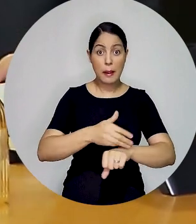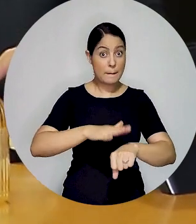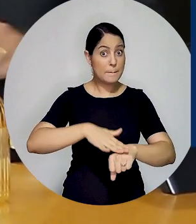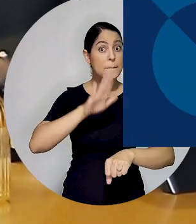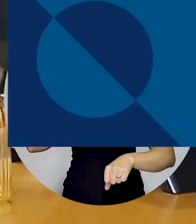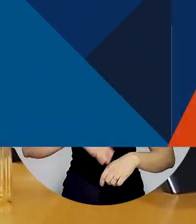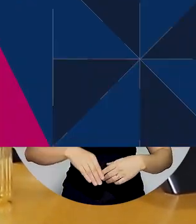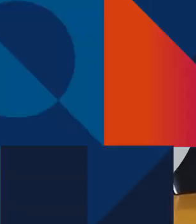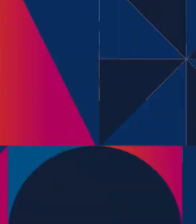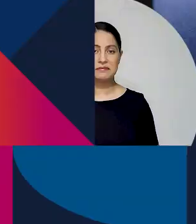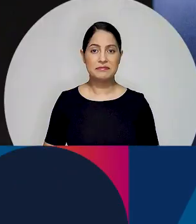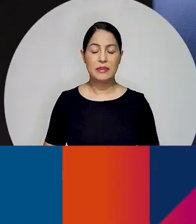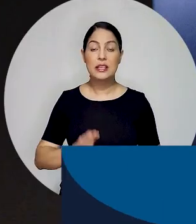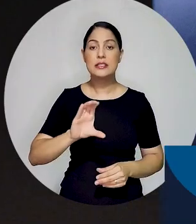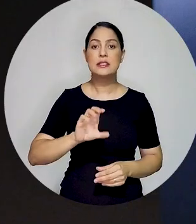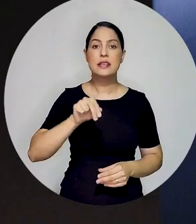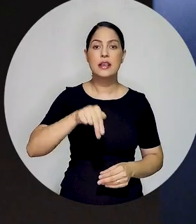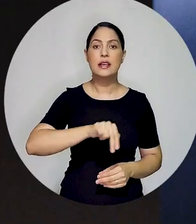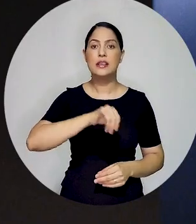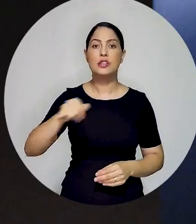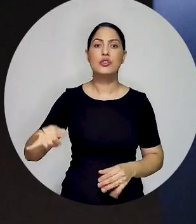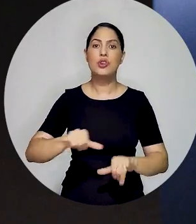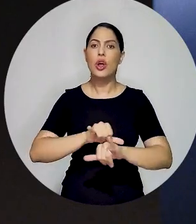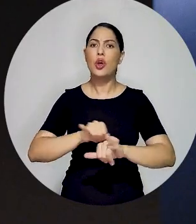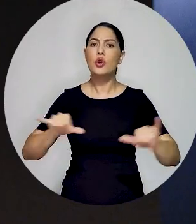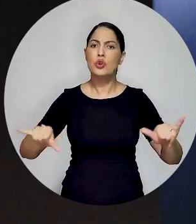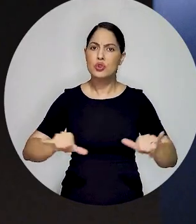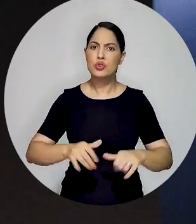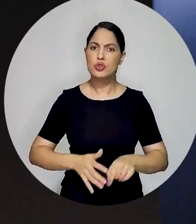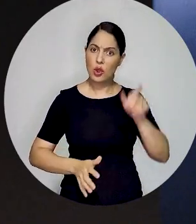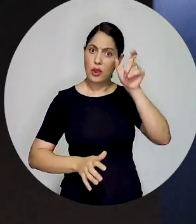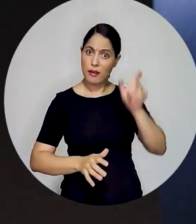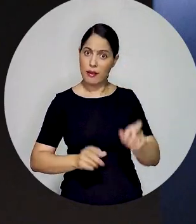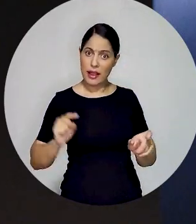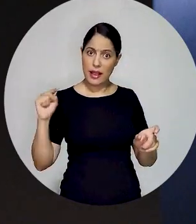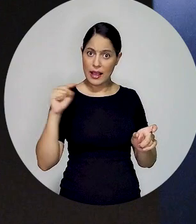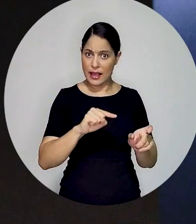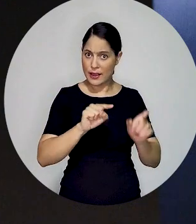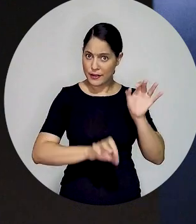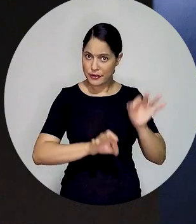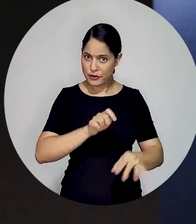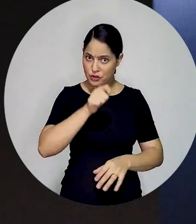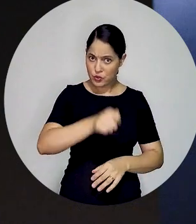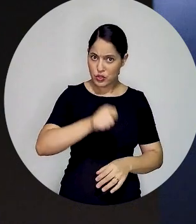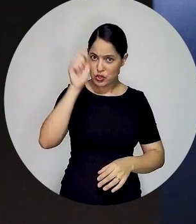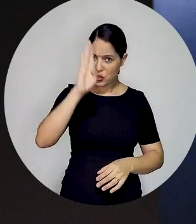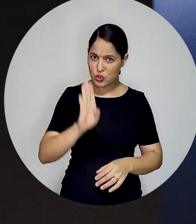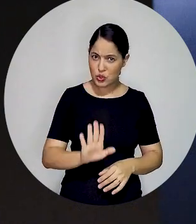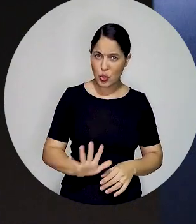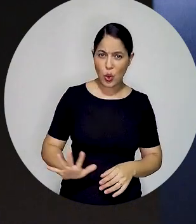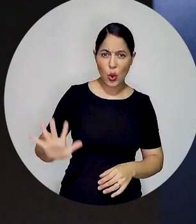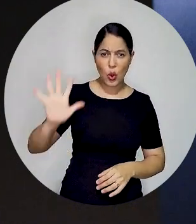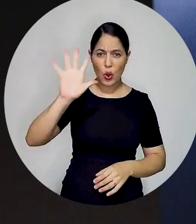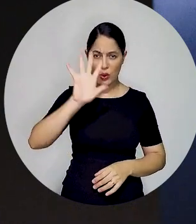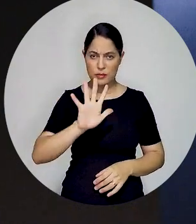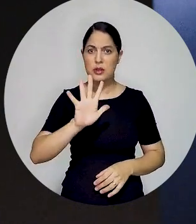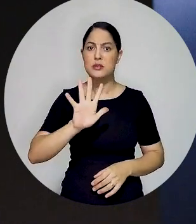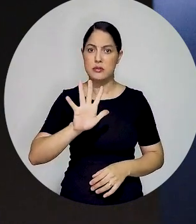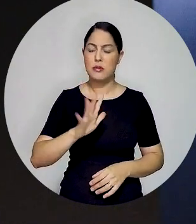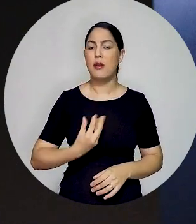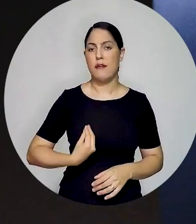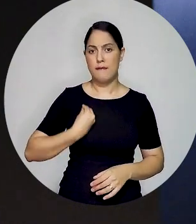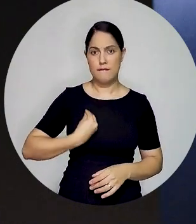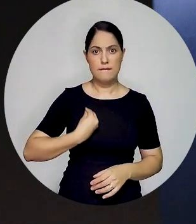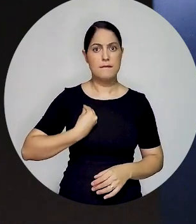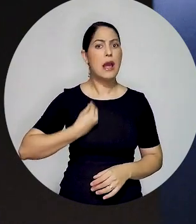eleitoral brasileiro. O Conselho Nacional de Justiça determinou o retorno ao trabalho presencial de magistrados de todas